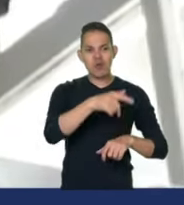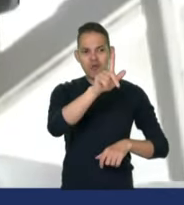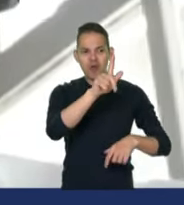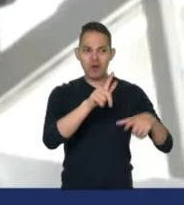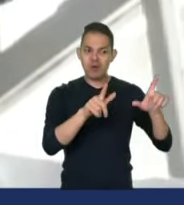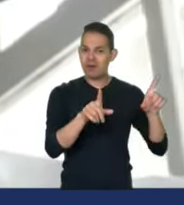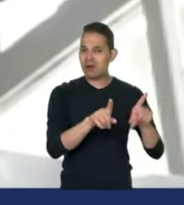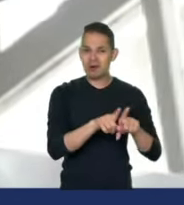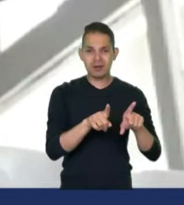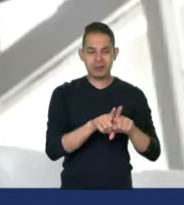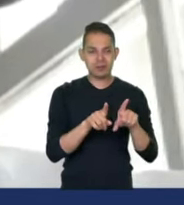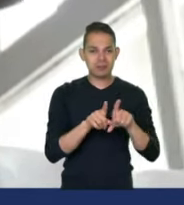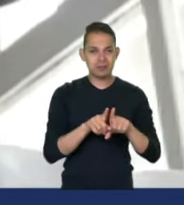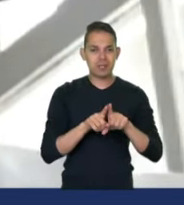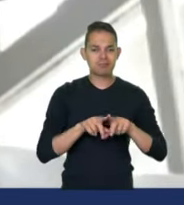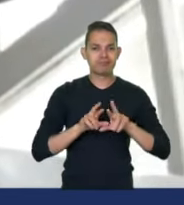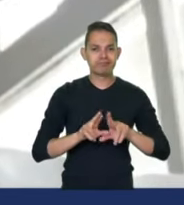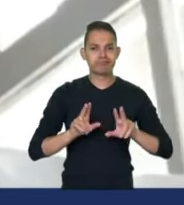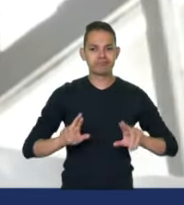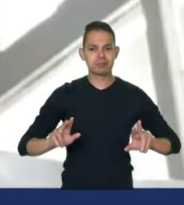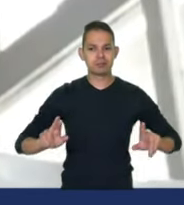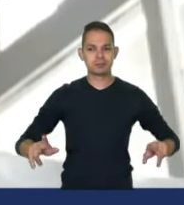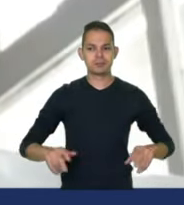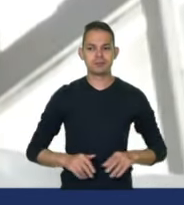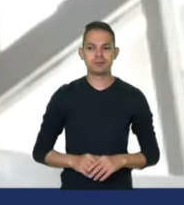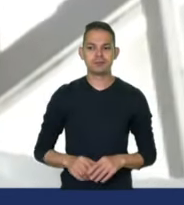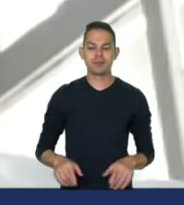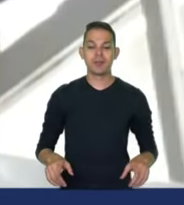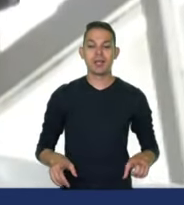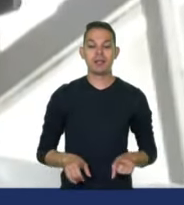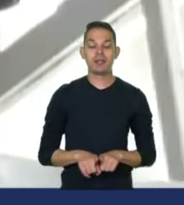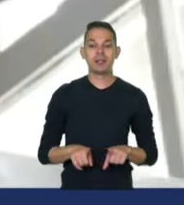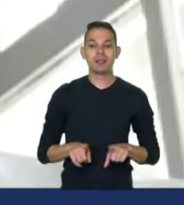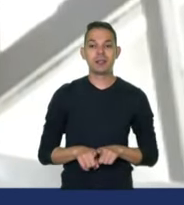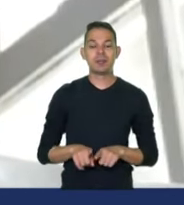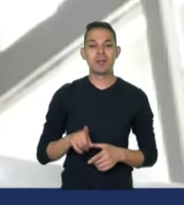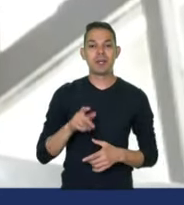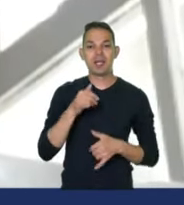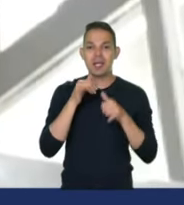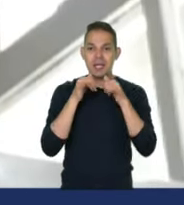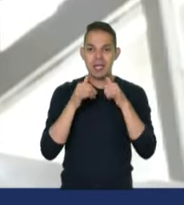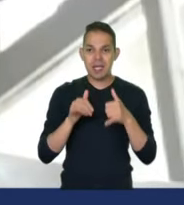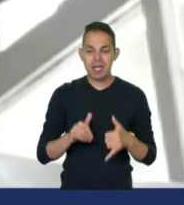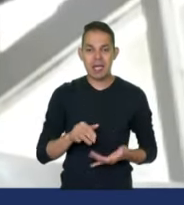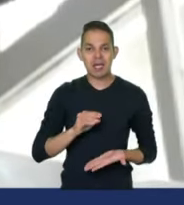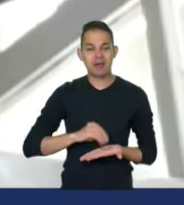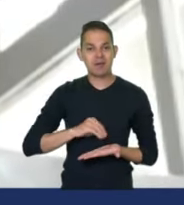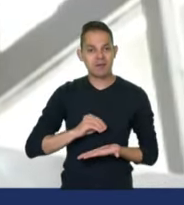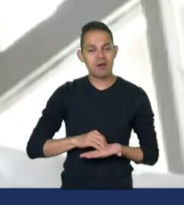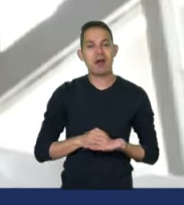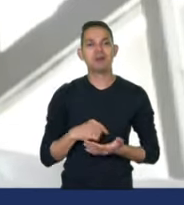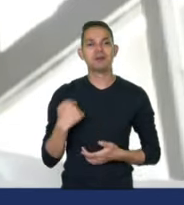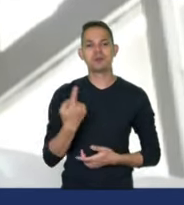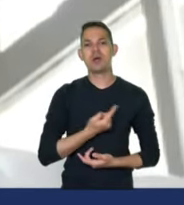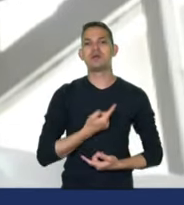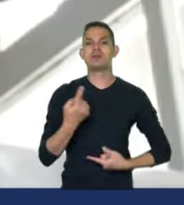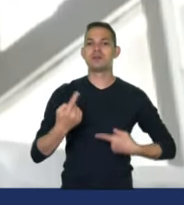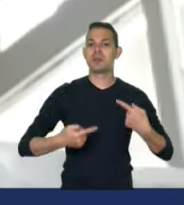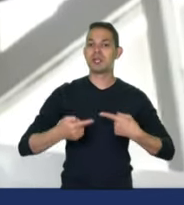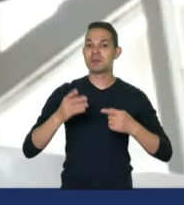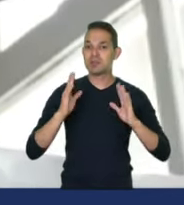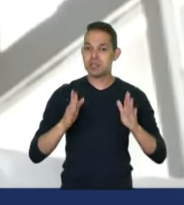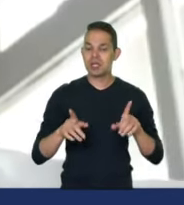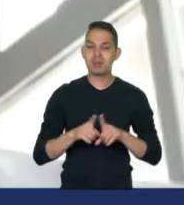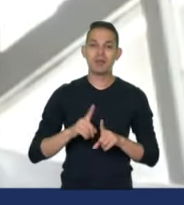nas suas diversas regiões, como também através da escassez energética, que é o objeto de debate aqui também, da poluição da água e